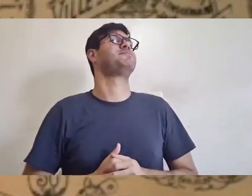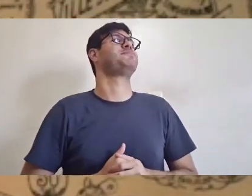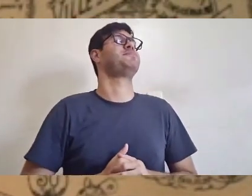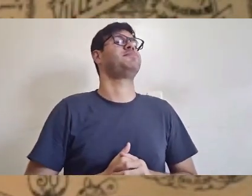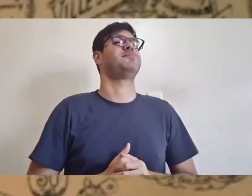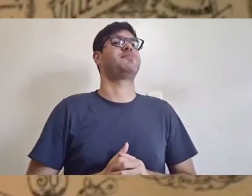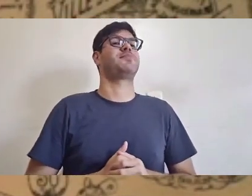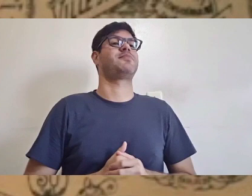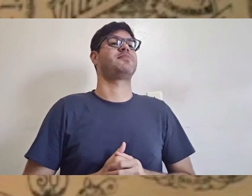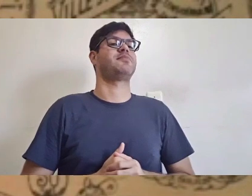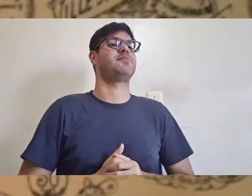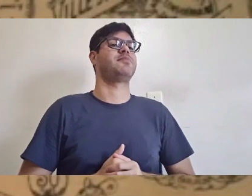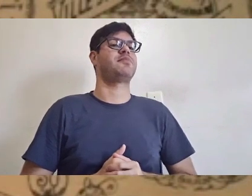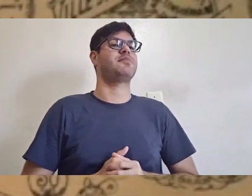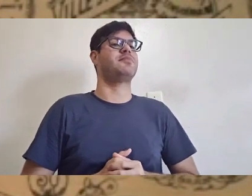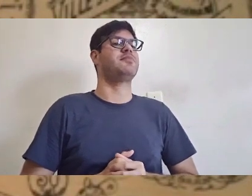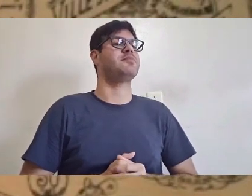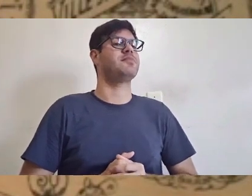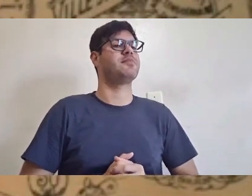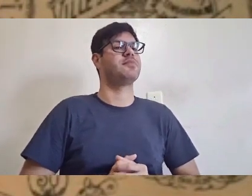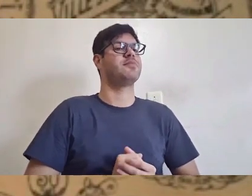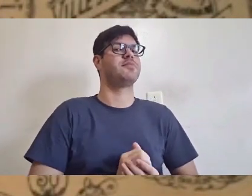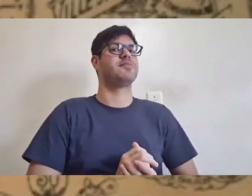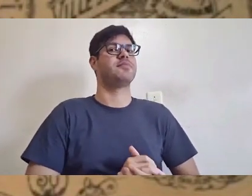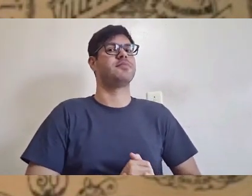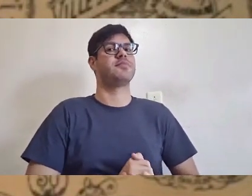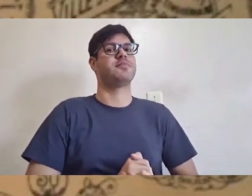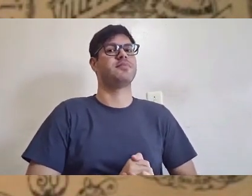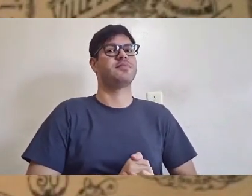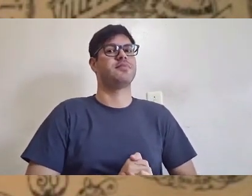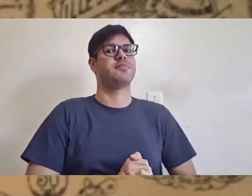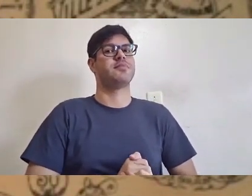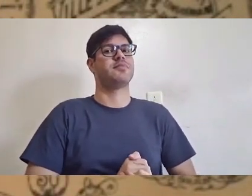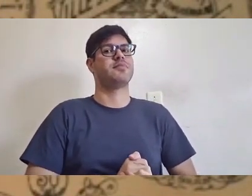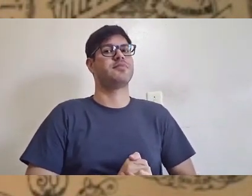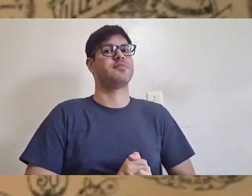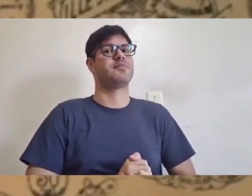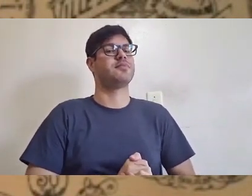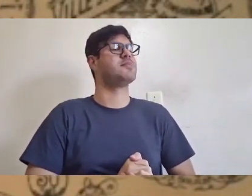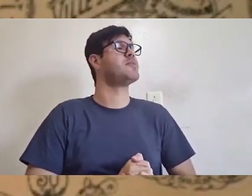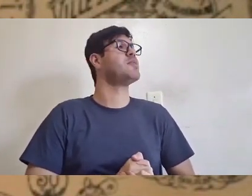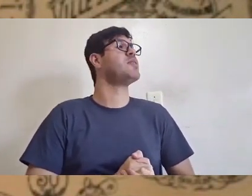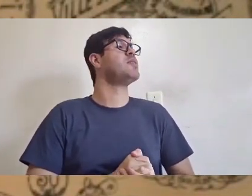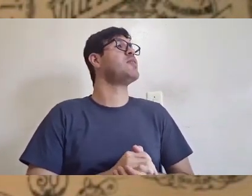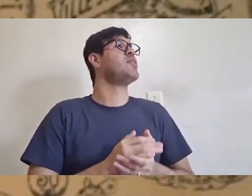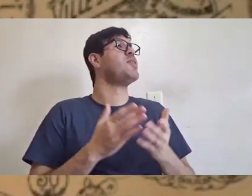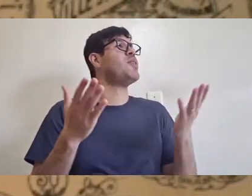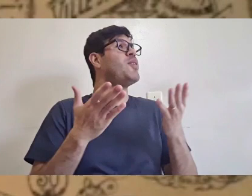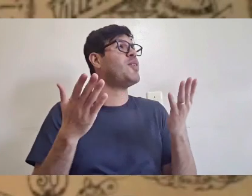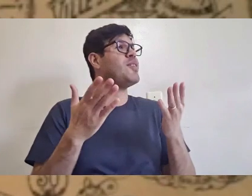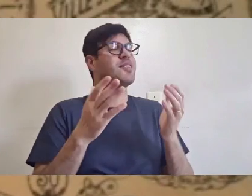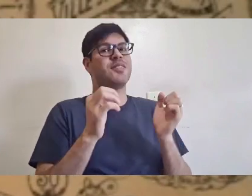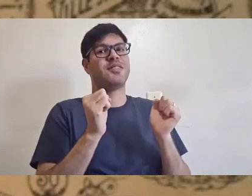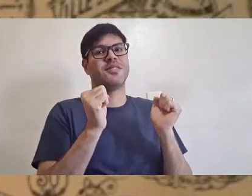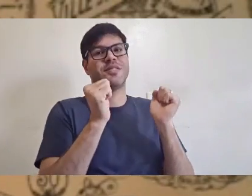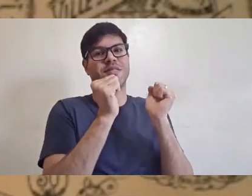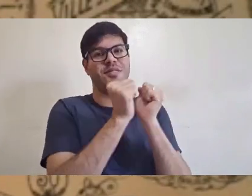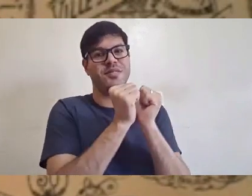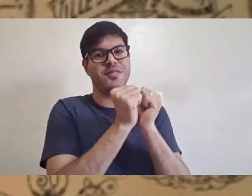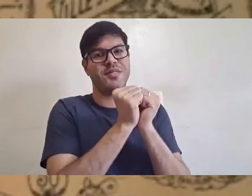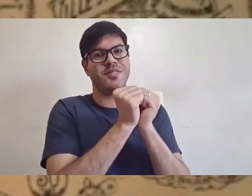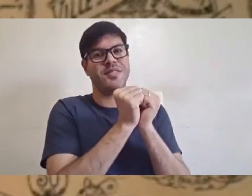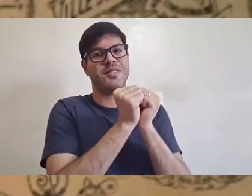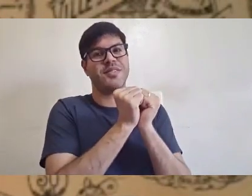e eles atuam hoje em cadeia com a Record São Paulo, né? Muito bom. Daí nós trabalhamos